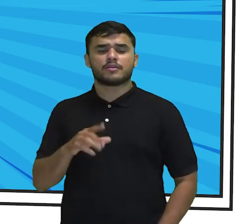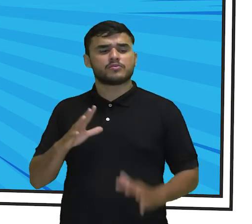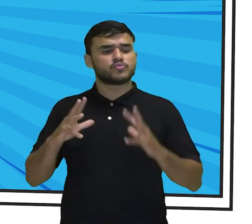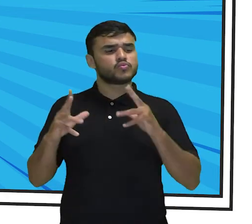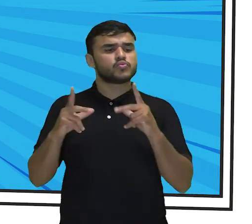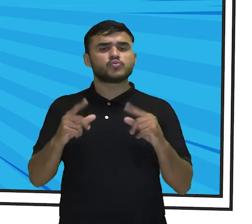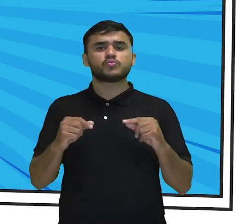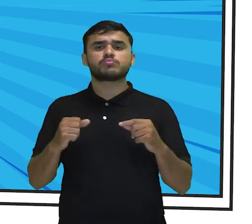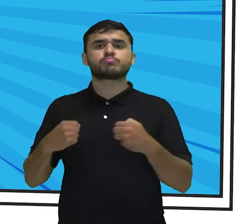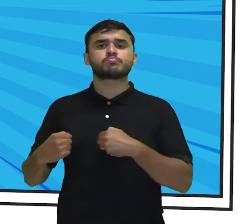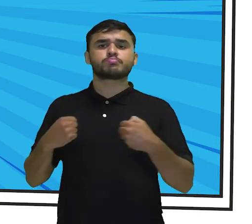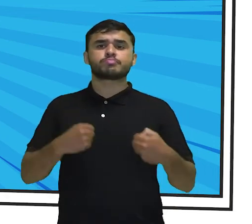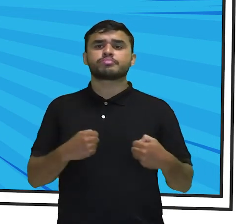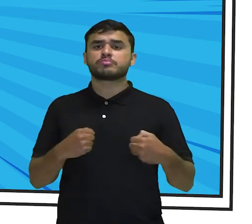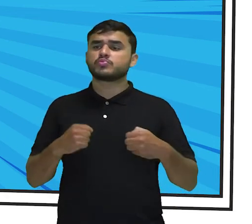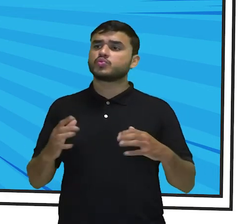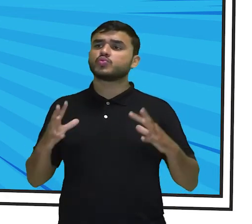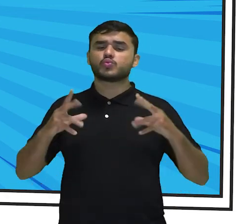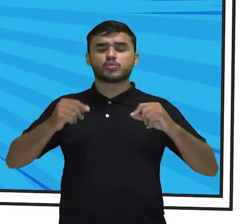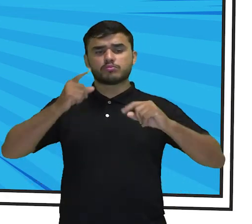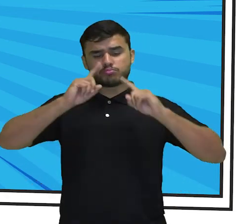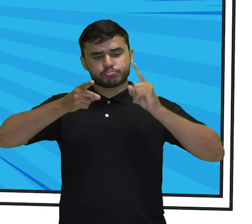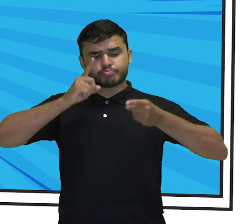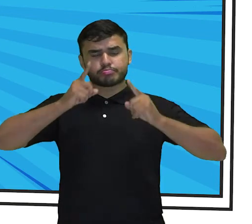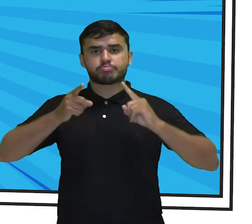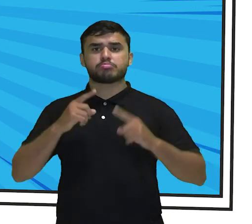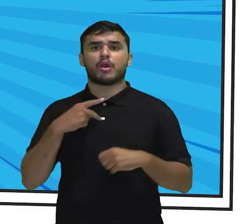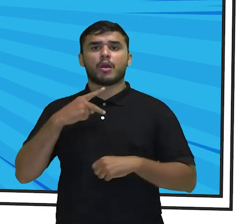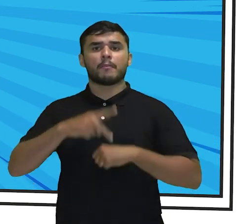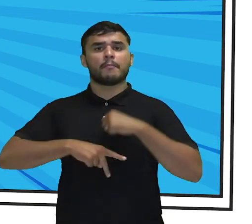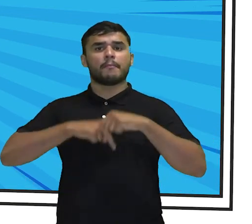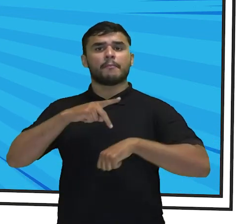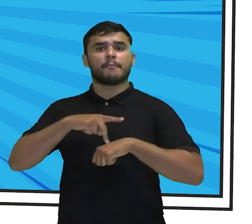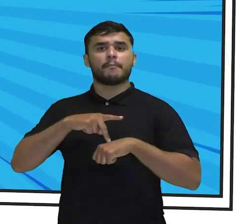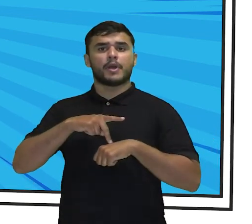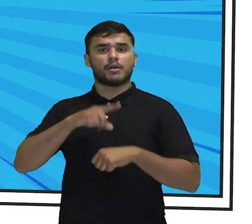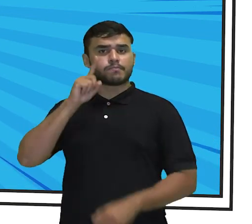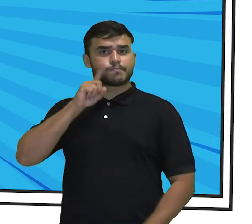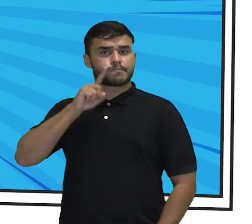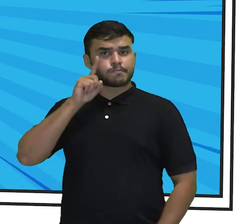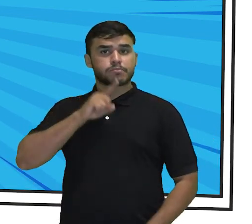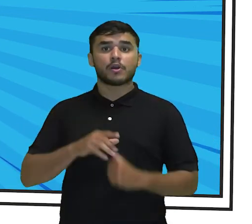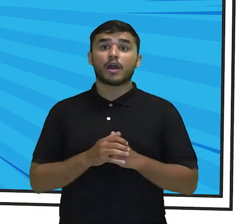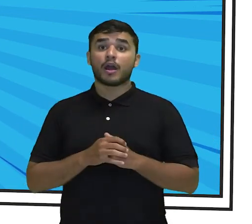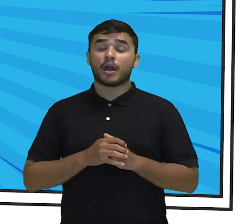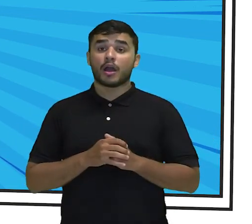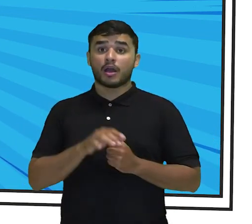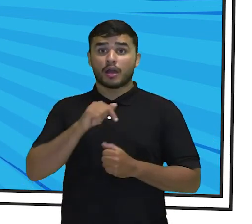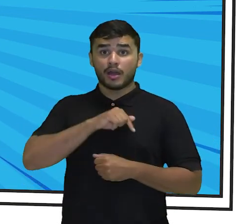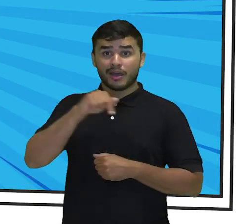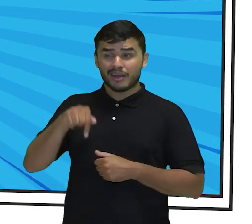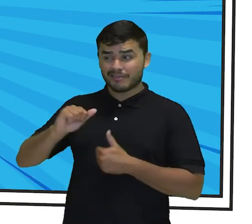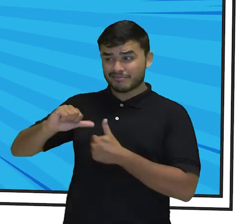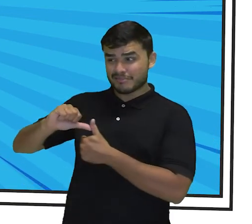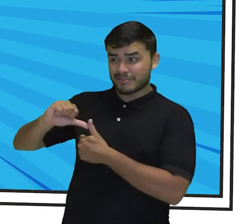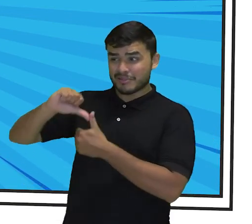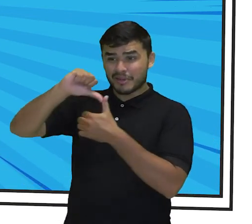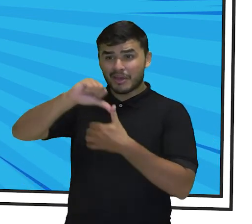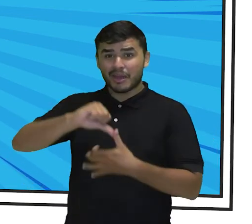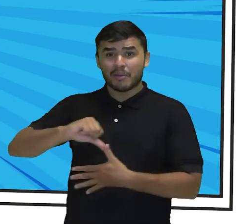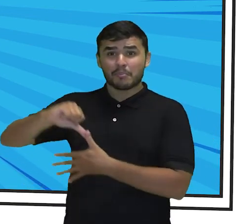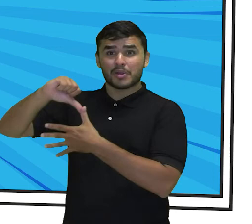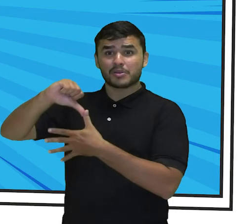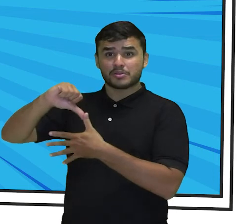Eles são os americanos, né? Quer dizer, eu, nascido no Brasil, que é a América do Sul, eu não posso